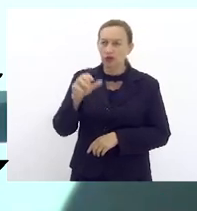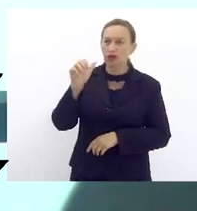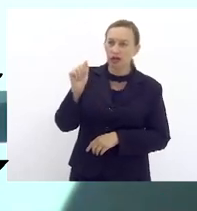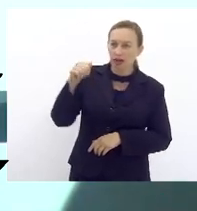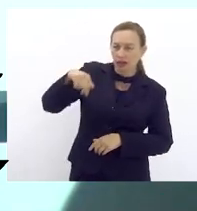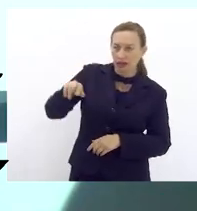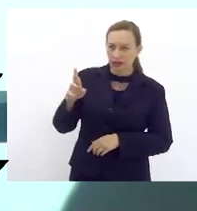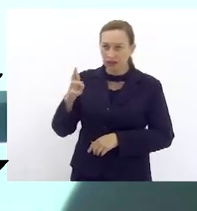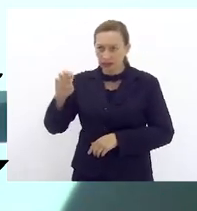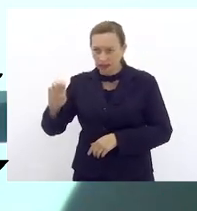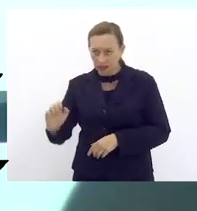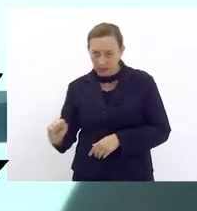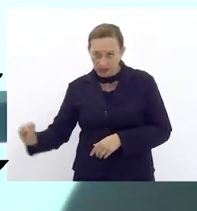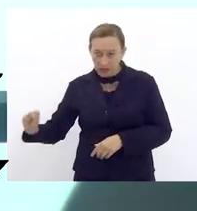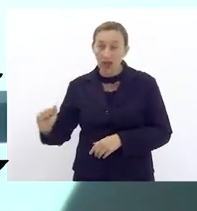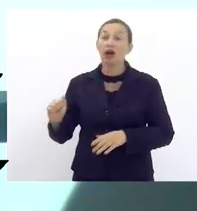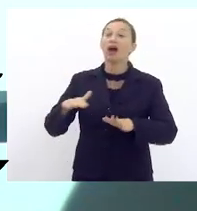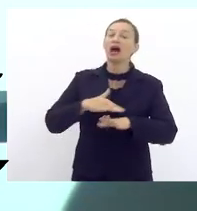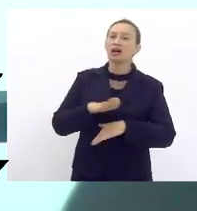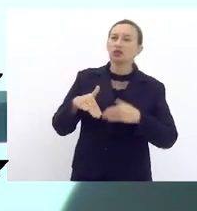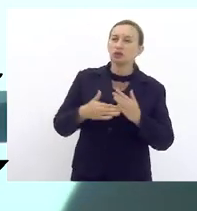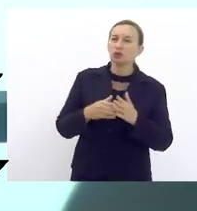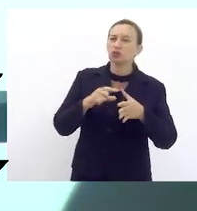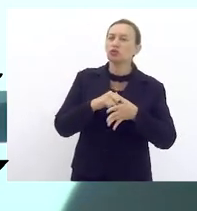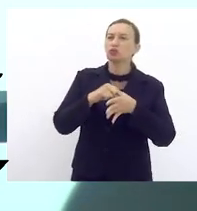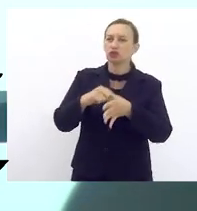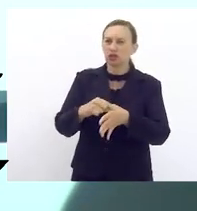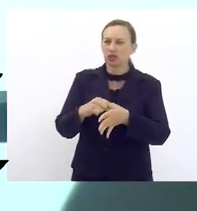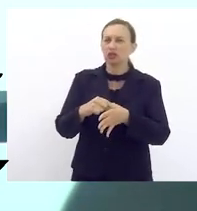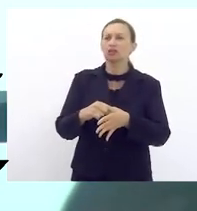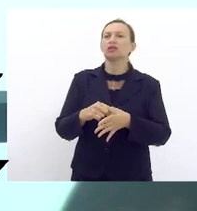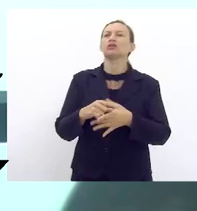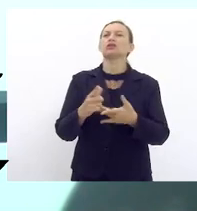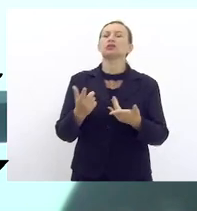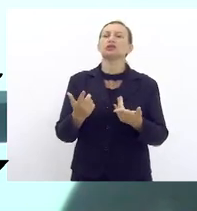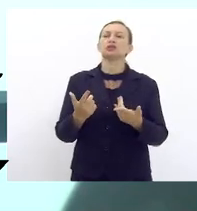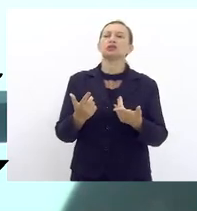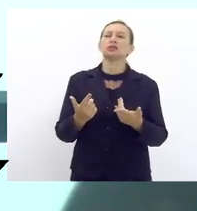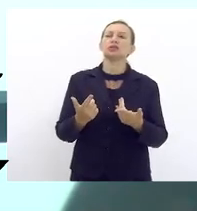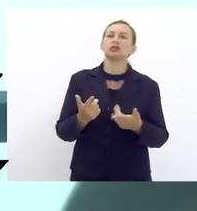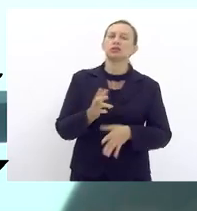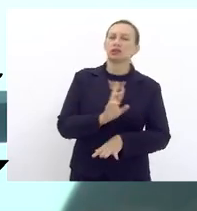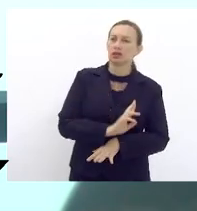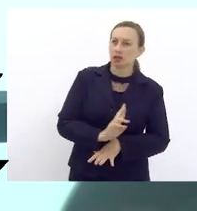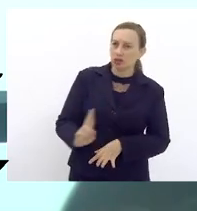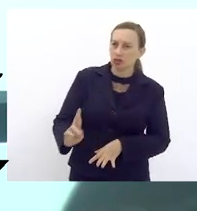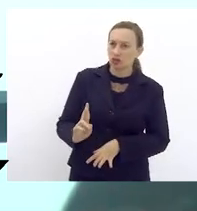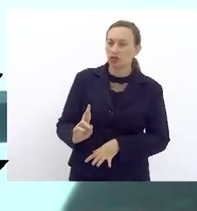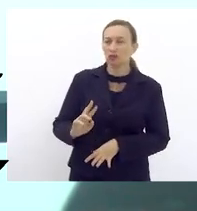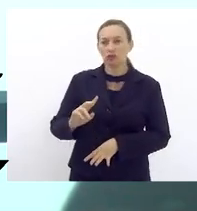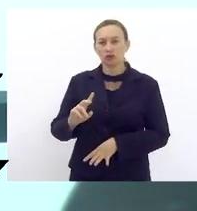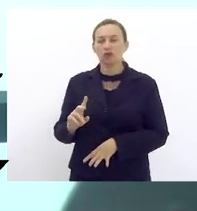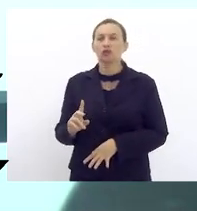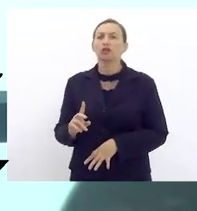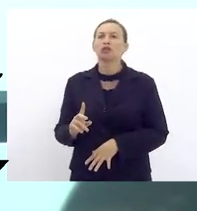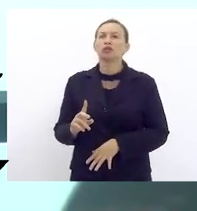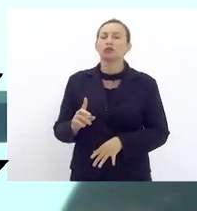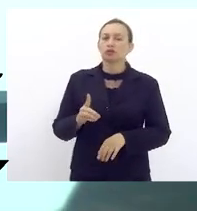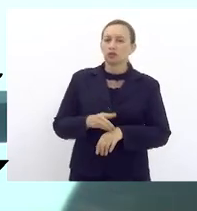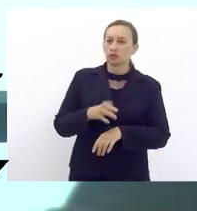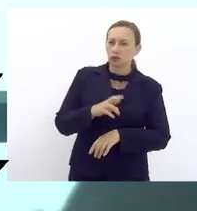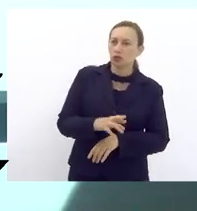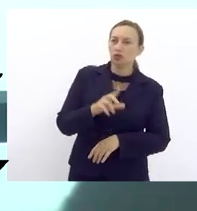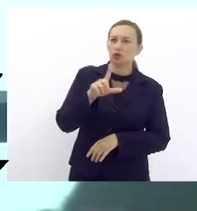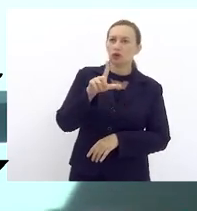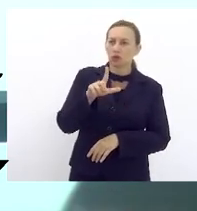que tá aqui presente nisso é o cumprimento todos aqueles líderes religiosos e demais movimentos presentes Dr Luiz Campos aqui